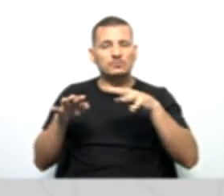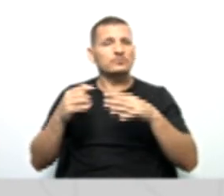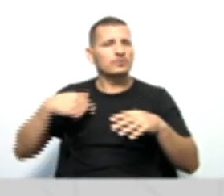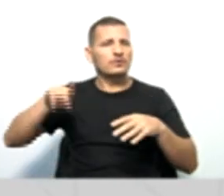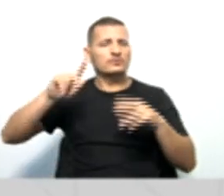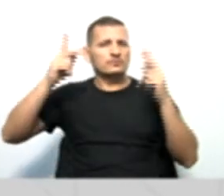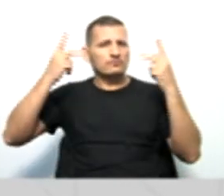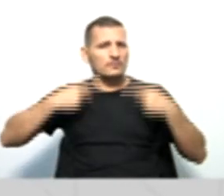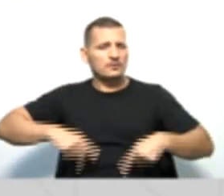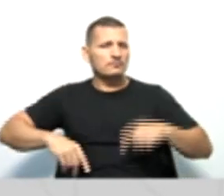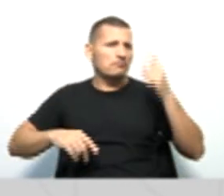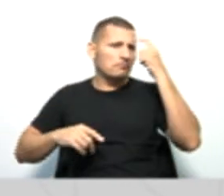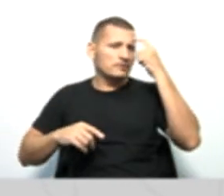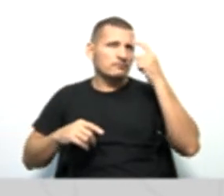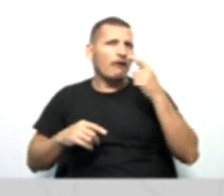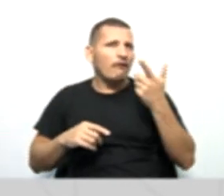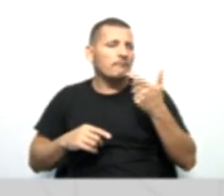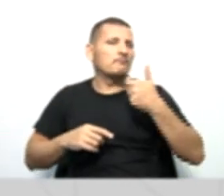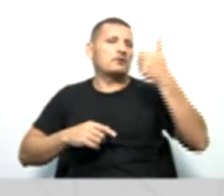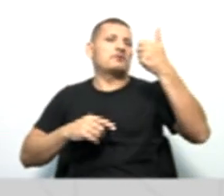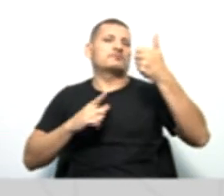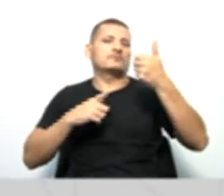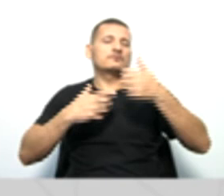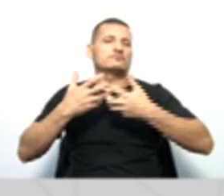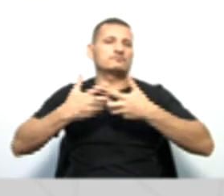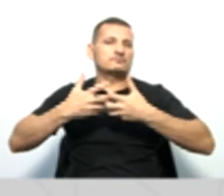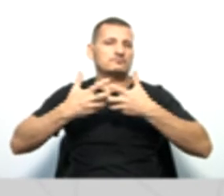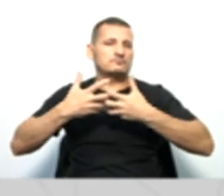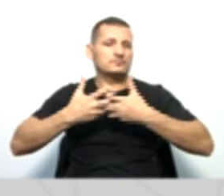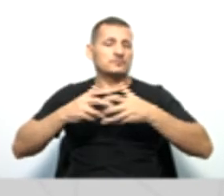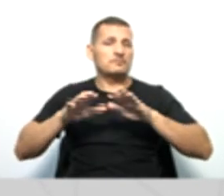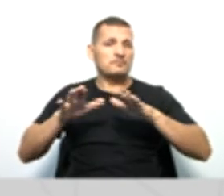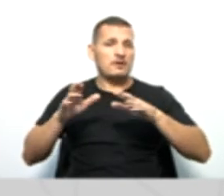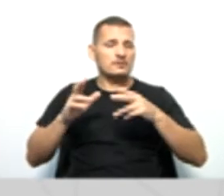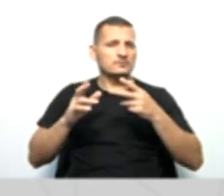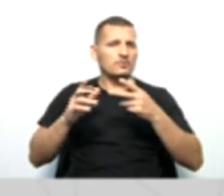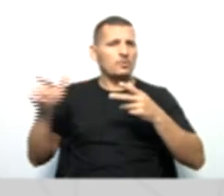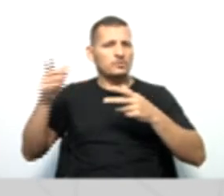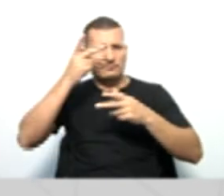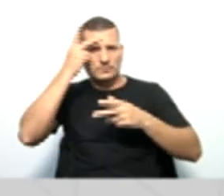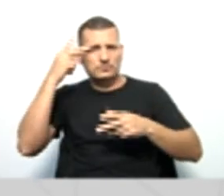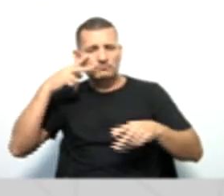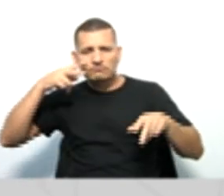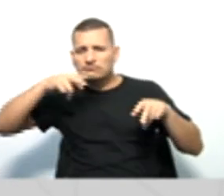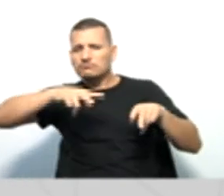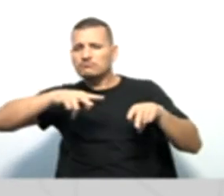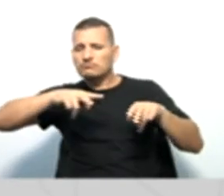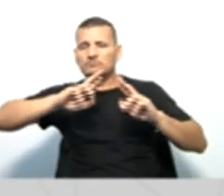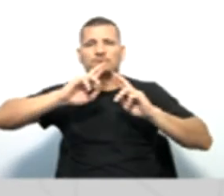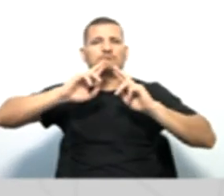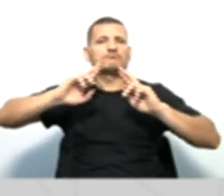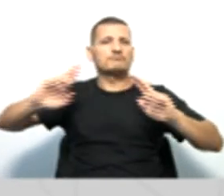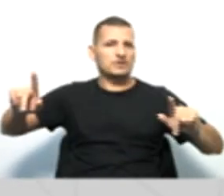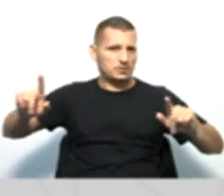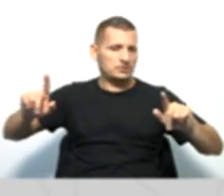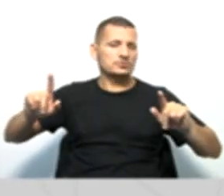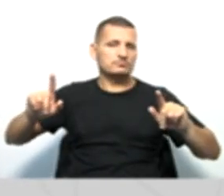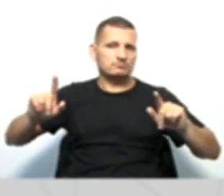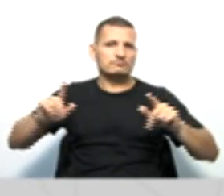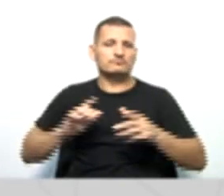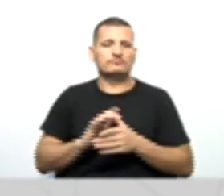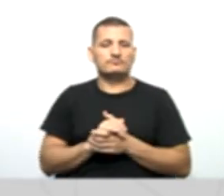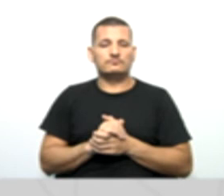sempre temos o melhor raciocínio. No entanto, a visão de uma outra pessoa pode ser completamente